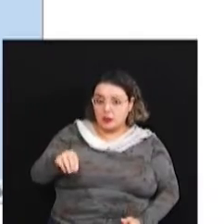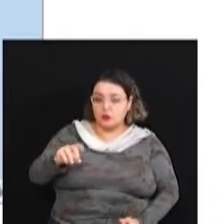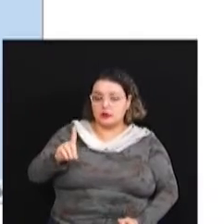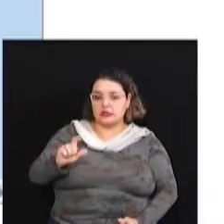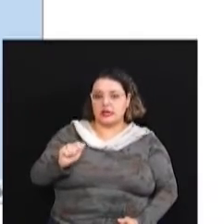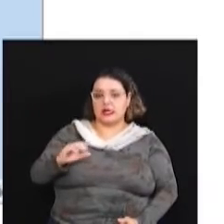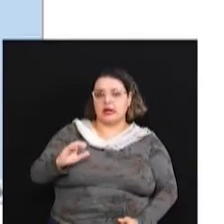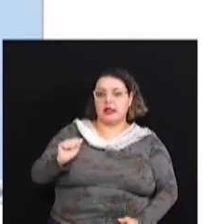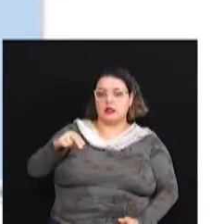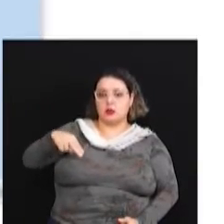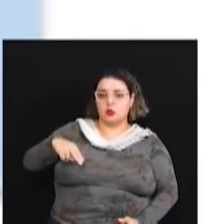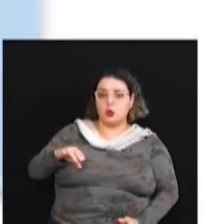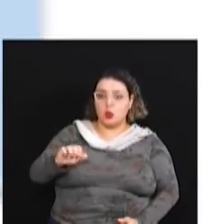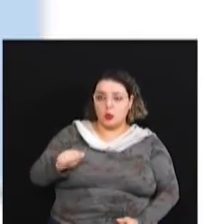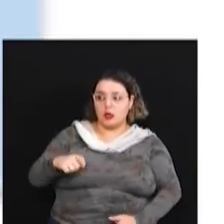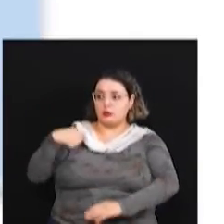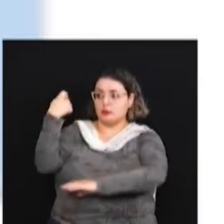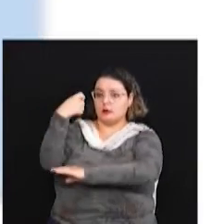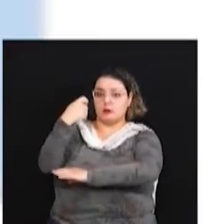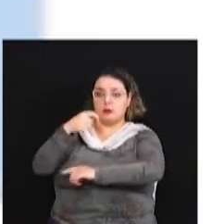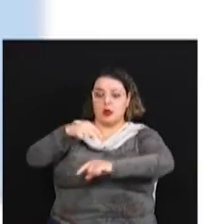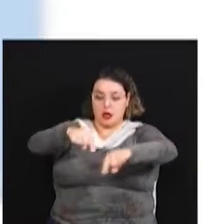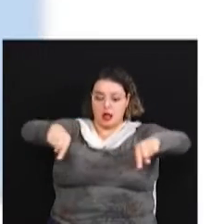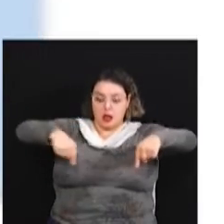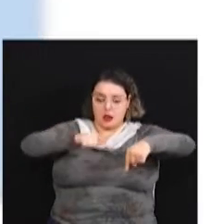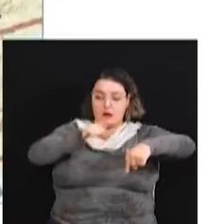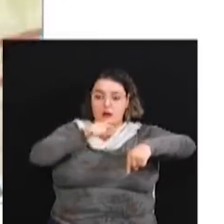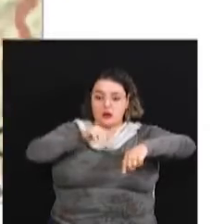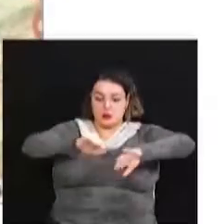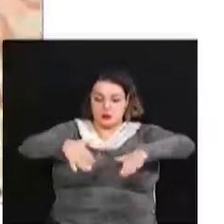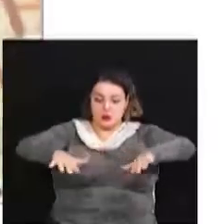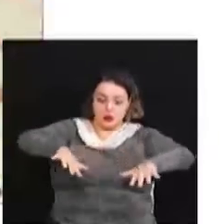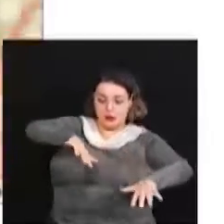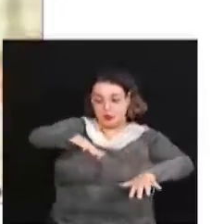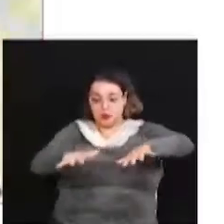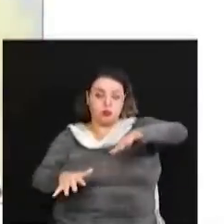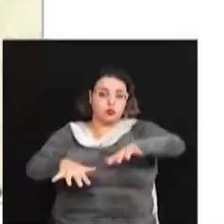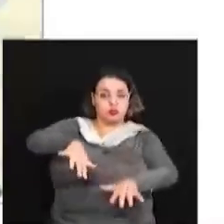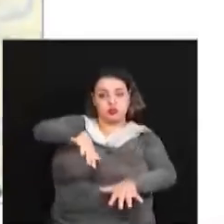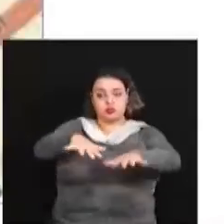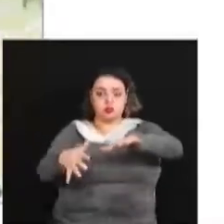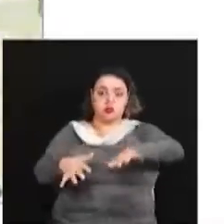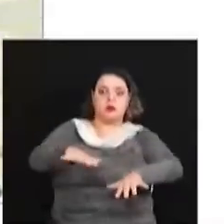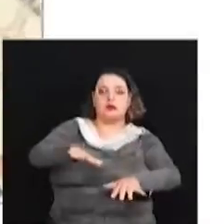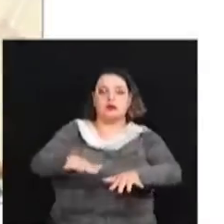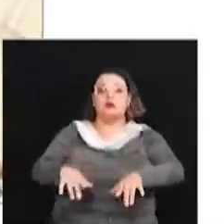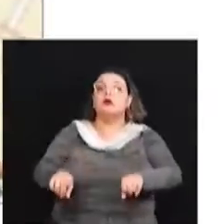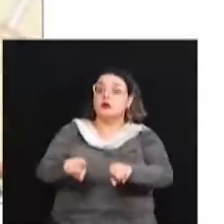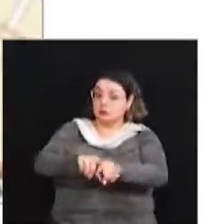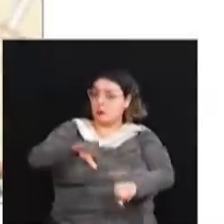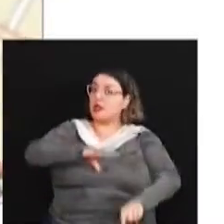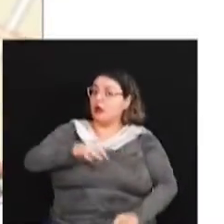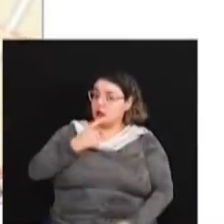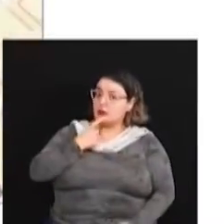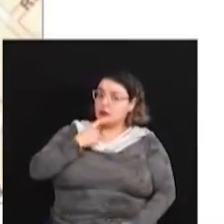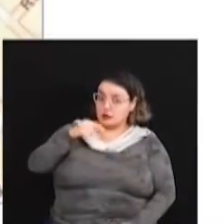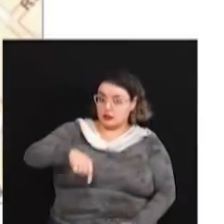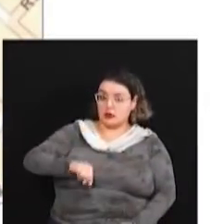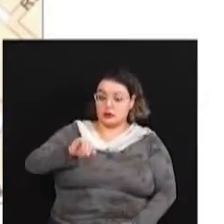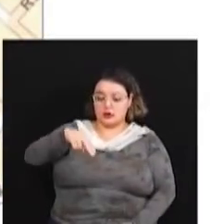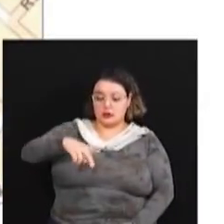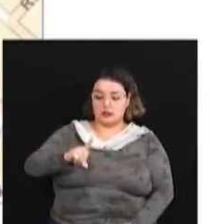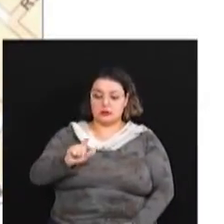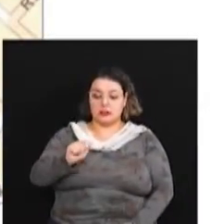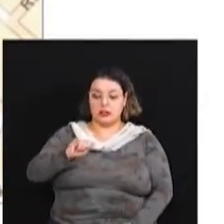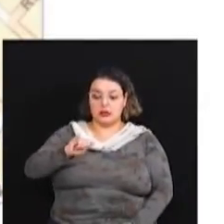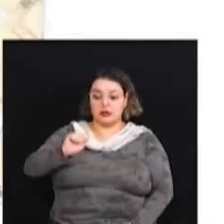Sul, diz que até a água da piscina balançou, mas também há relatos da região metropolitana de Campinas. Em